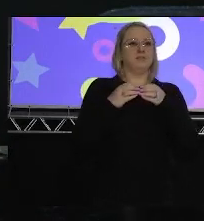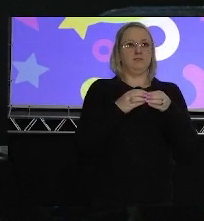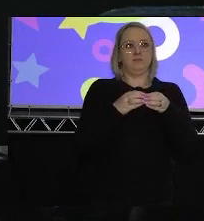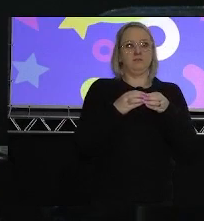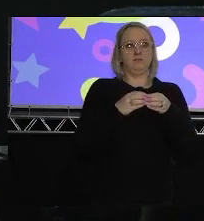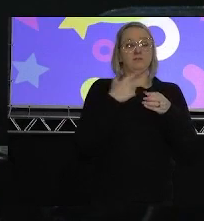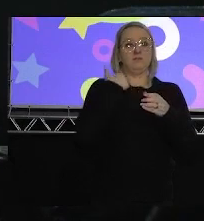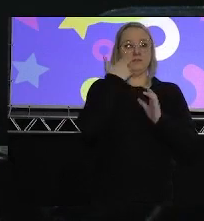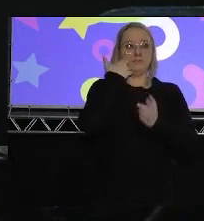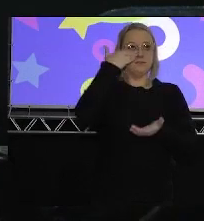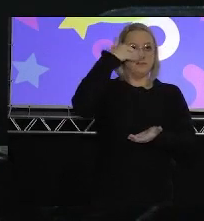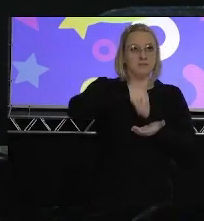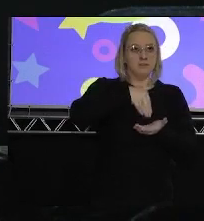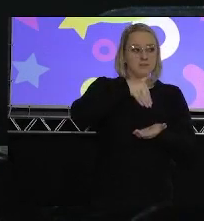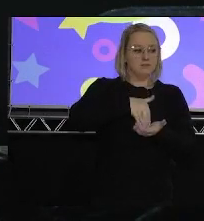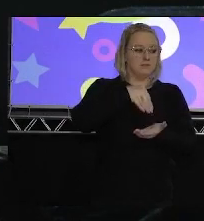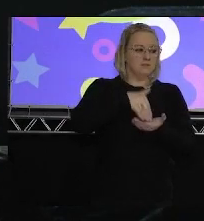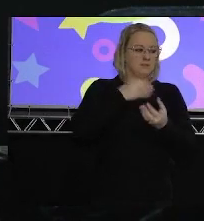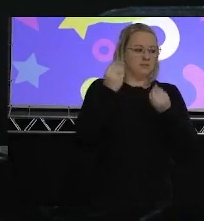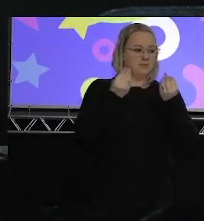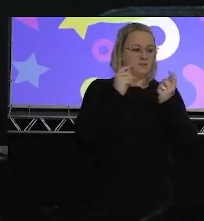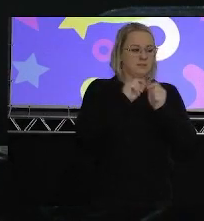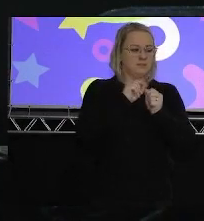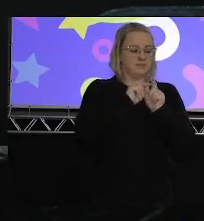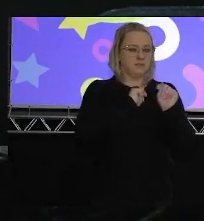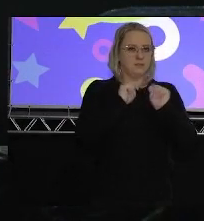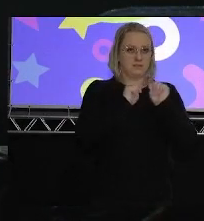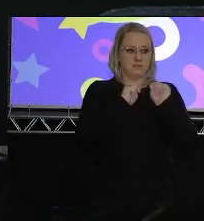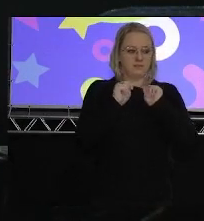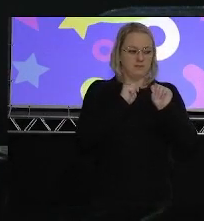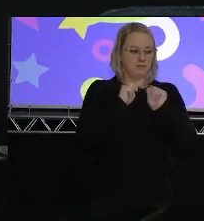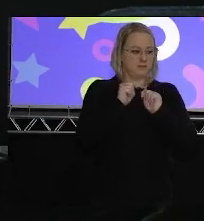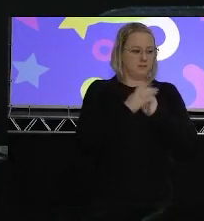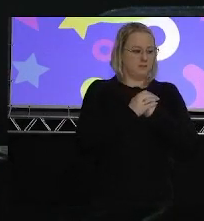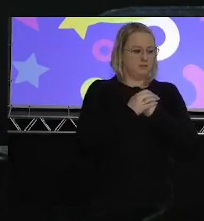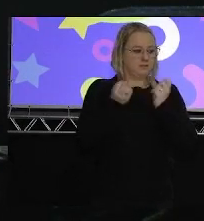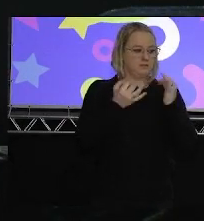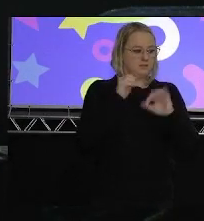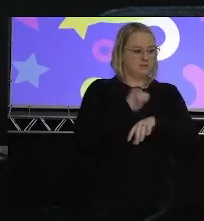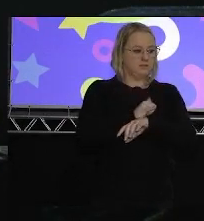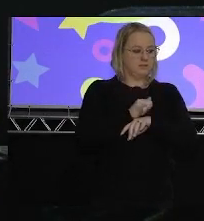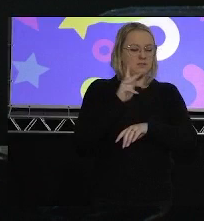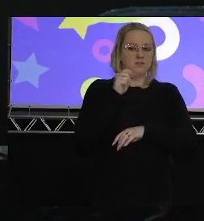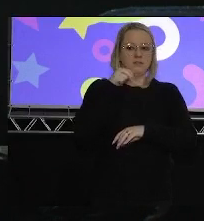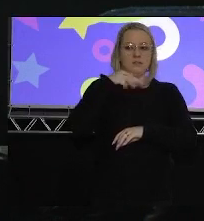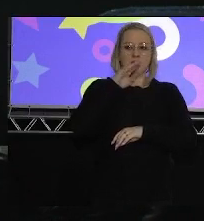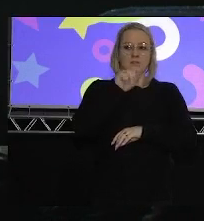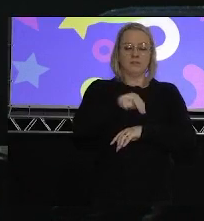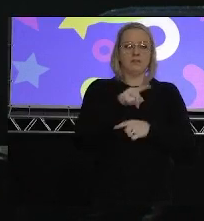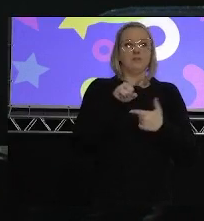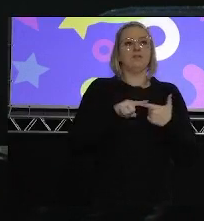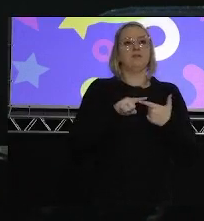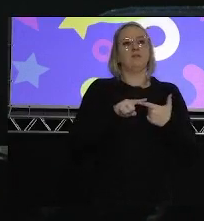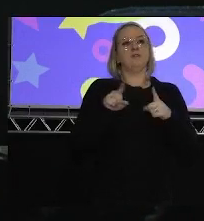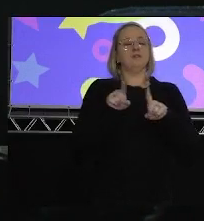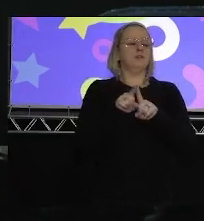vendo lá embaixo, gente, como é que a gente faz o controle ali? Ó? Na etapa estratégica, a gente está usando Kanban. Na etapa